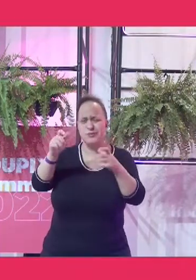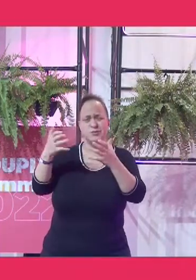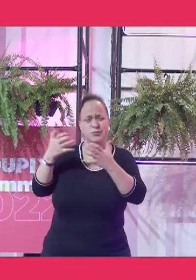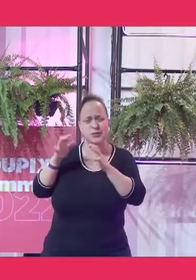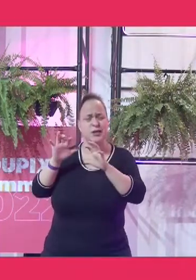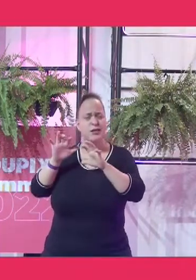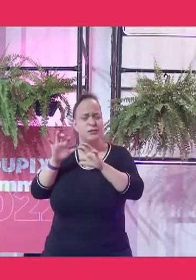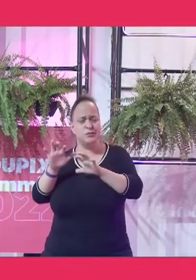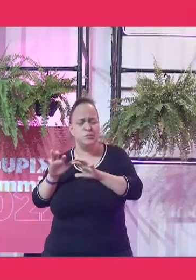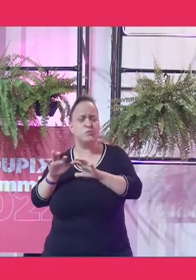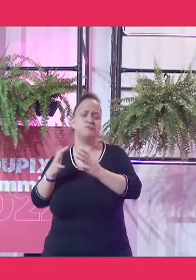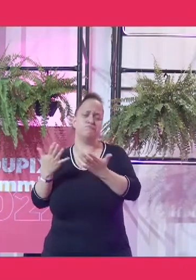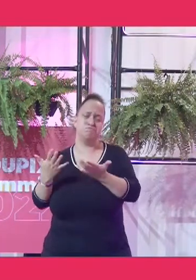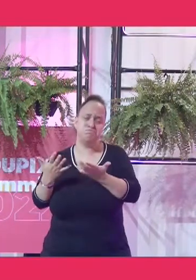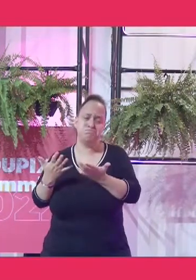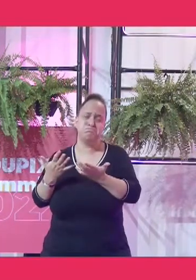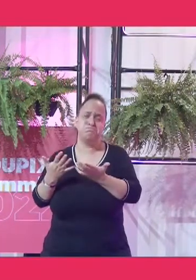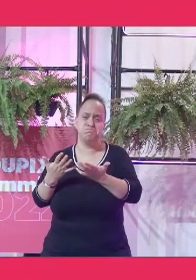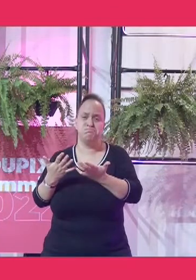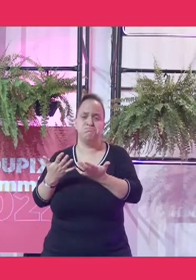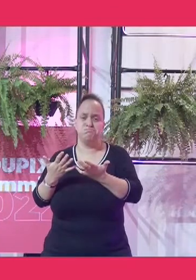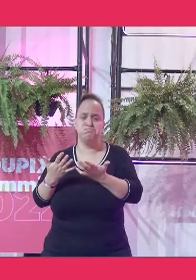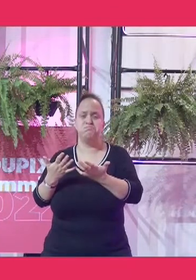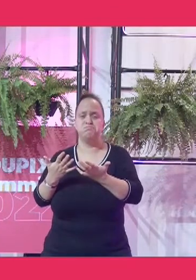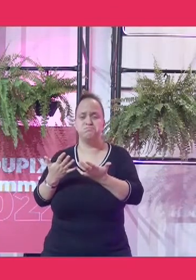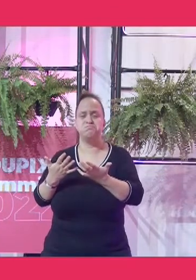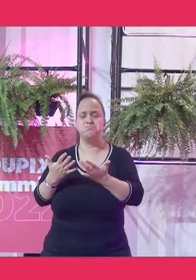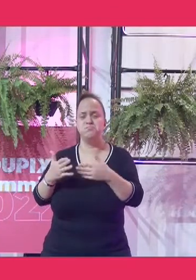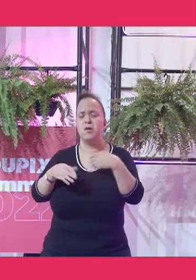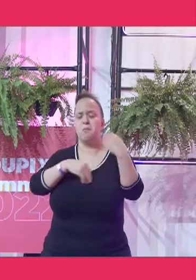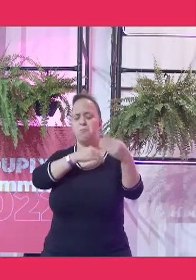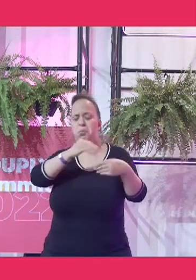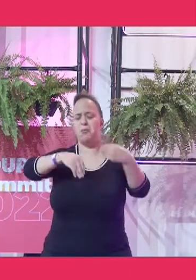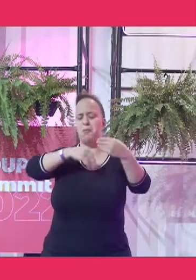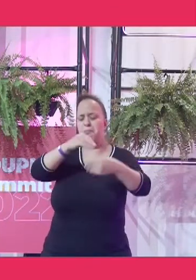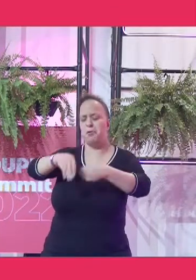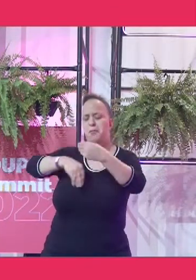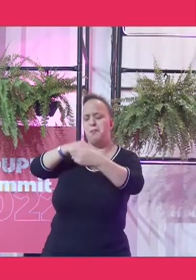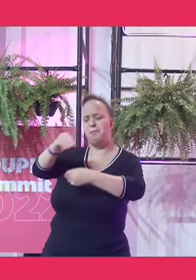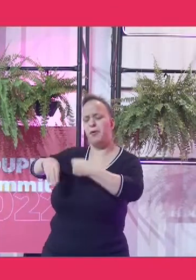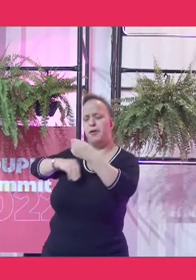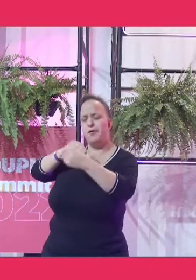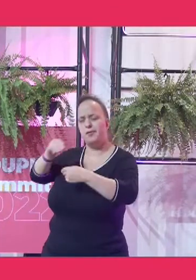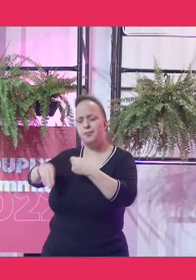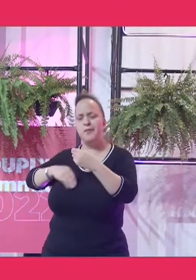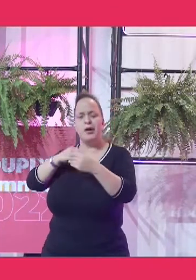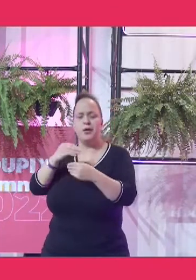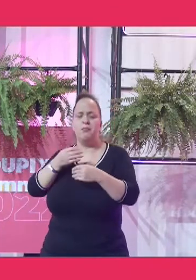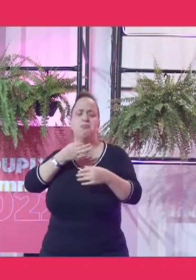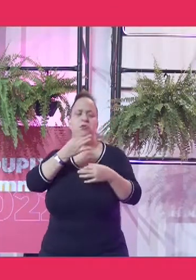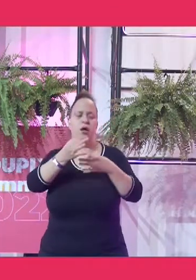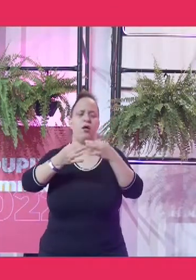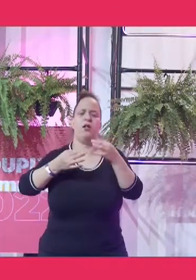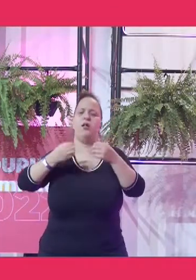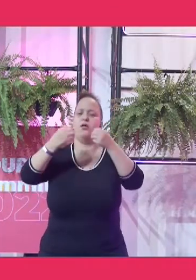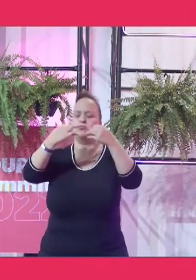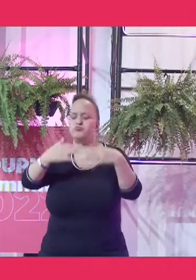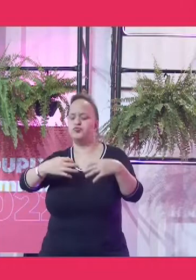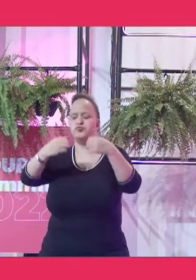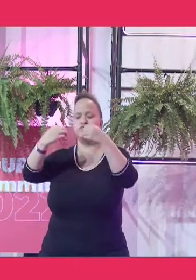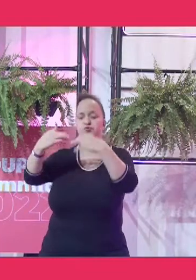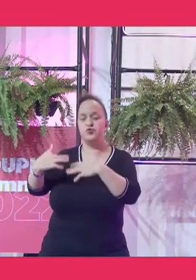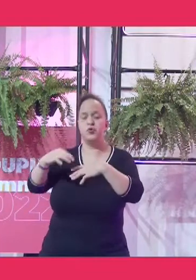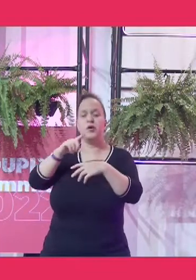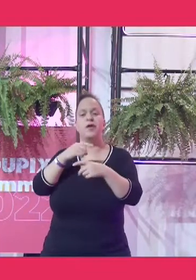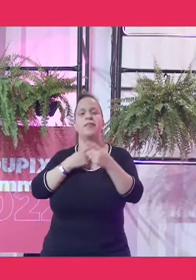querem? Né, quando você traz todas essas mudanças, esses movimentos, essas justificativas dele como desejos